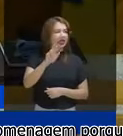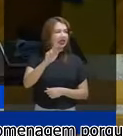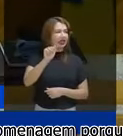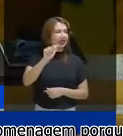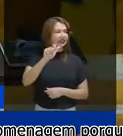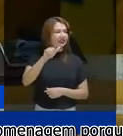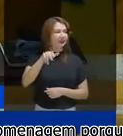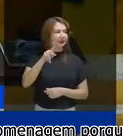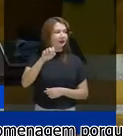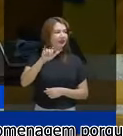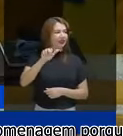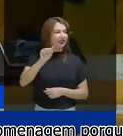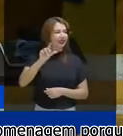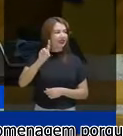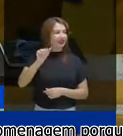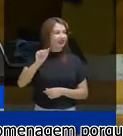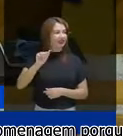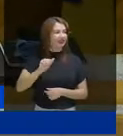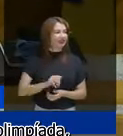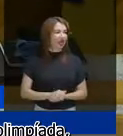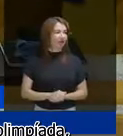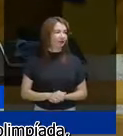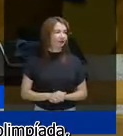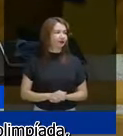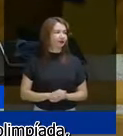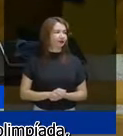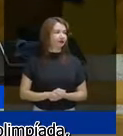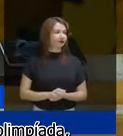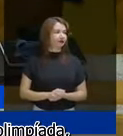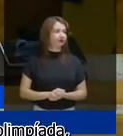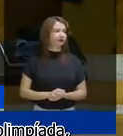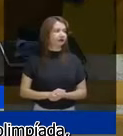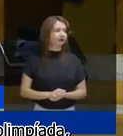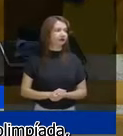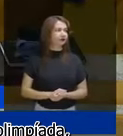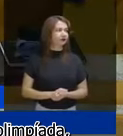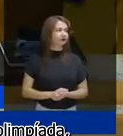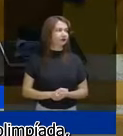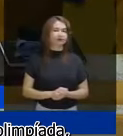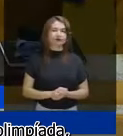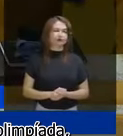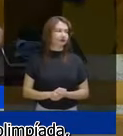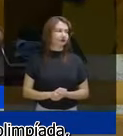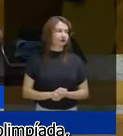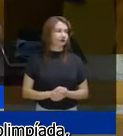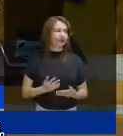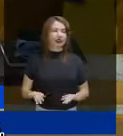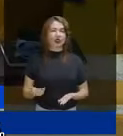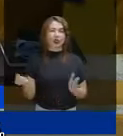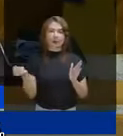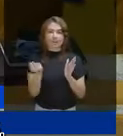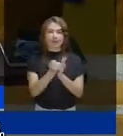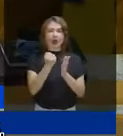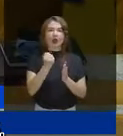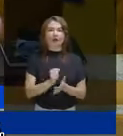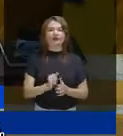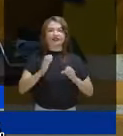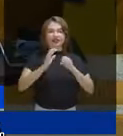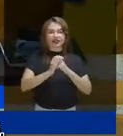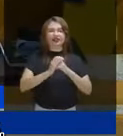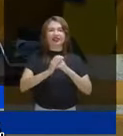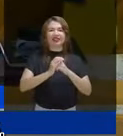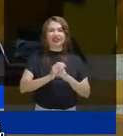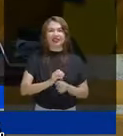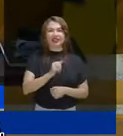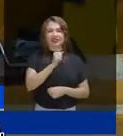essa homenagem porque na camisa dela, na camisa que ela vai disputar a Paralimpíada, vai estar o nosso emblema, o do TRE